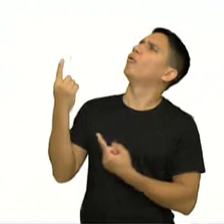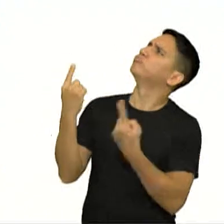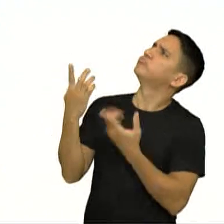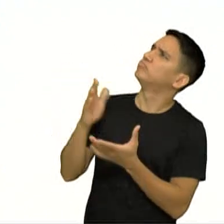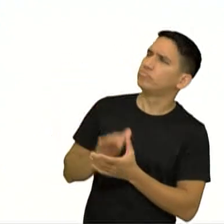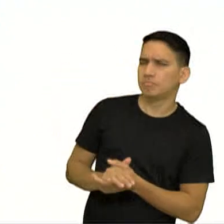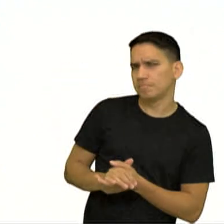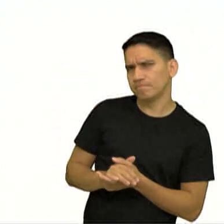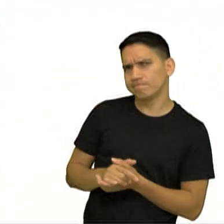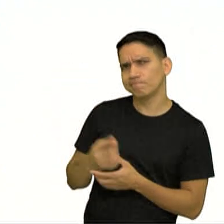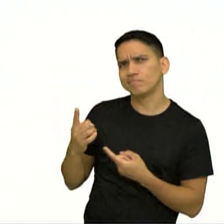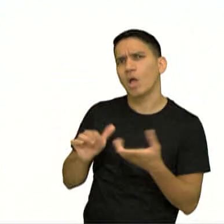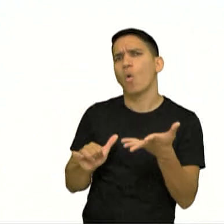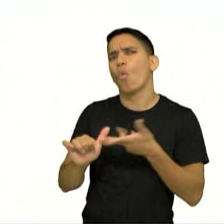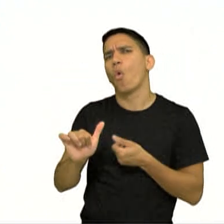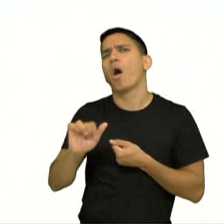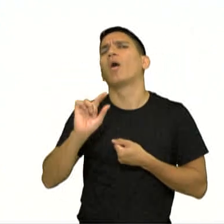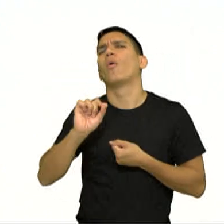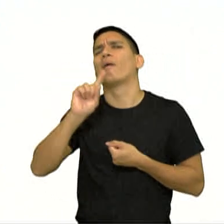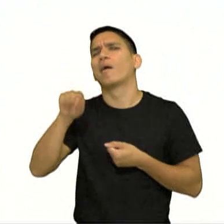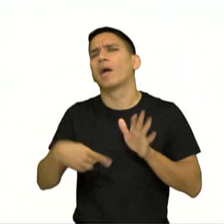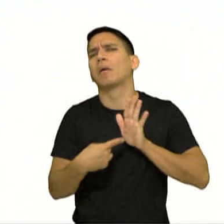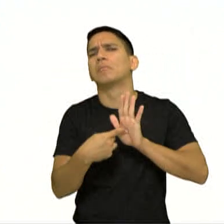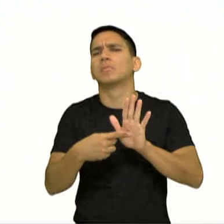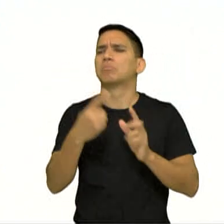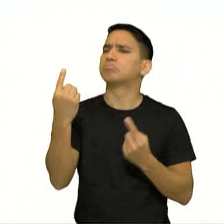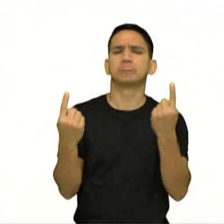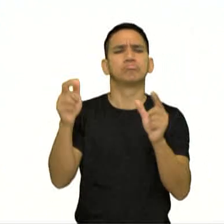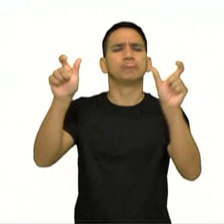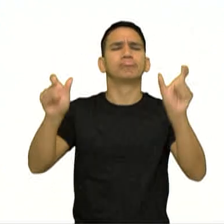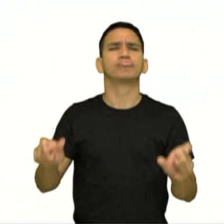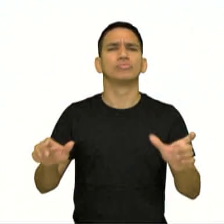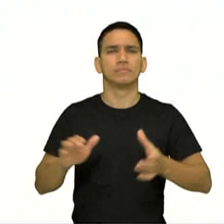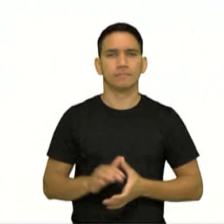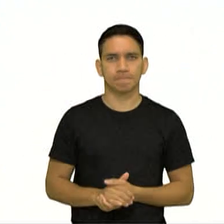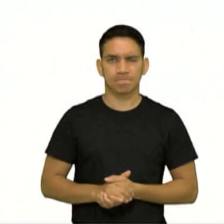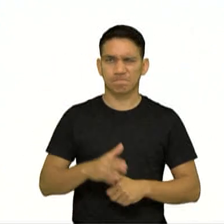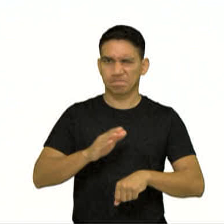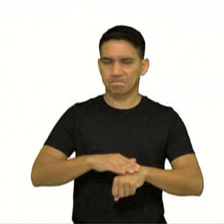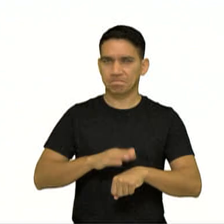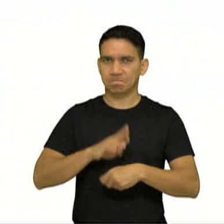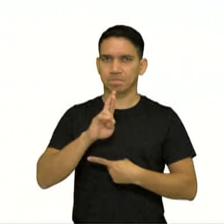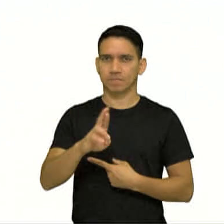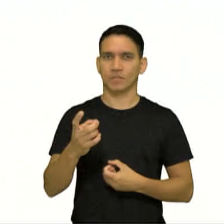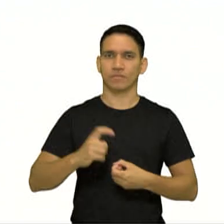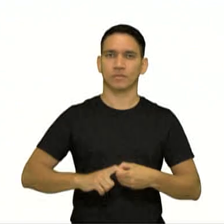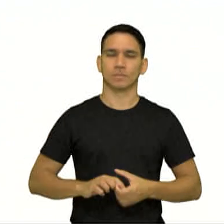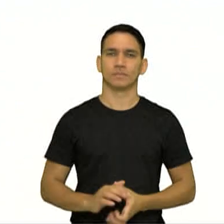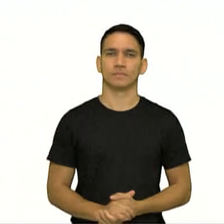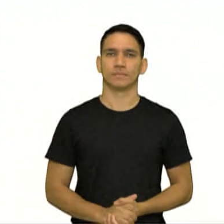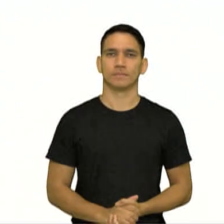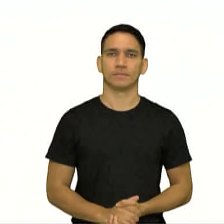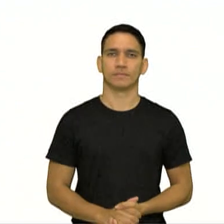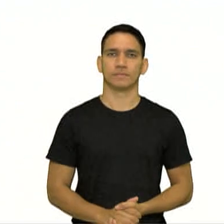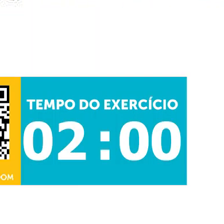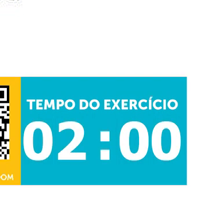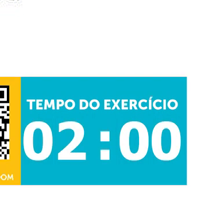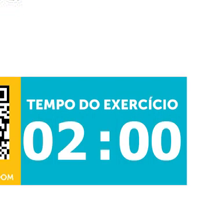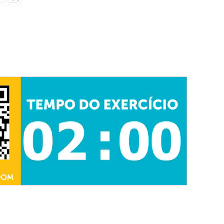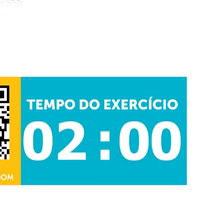a imagem, quais elementos mostram quem é Carlos Magno e quem é o Papa? Eu vou dar um tempinho para vocês e já voltamos.